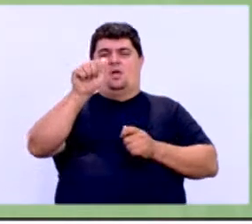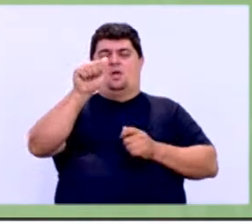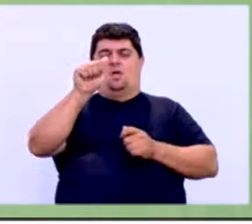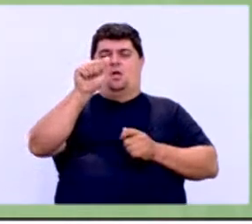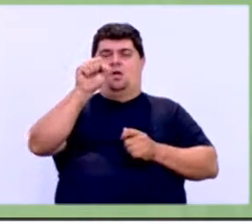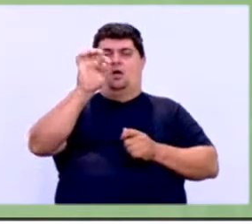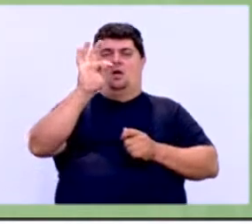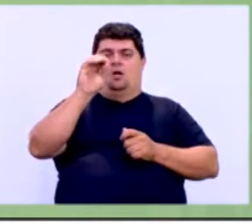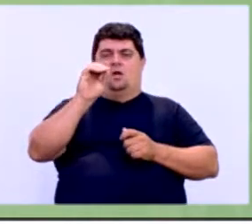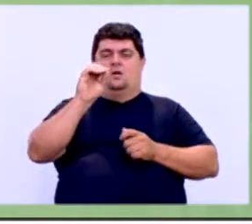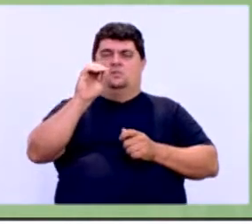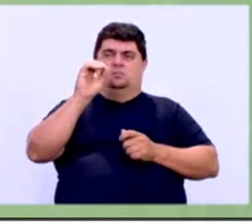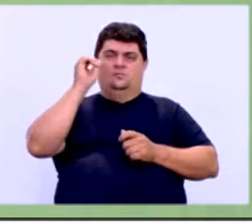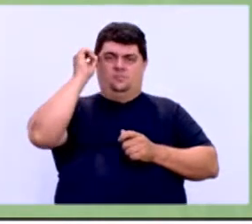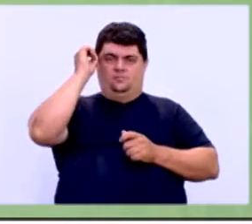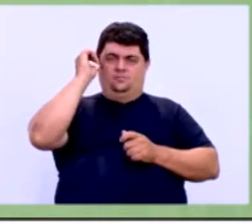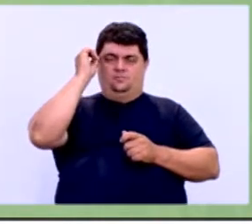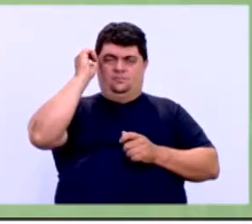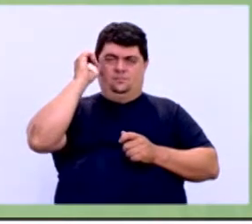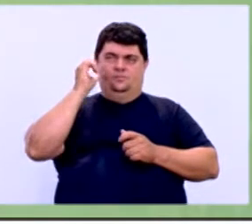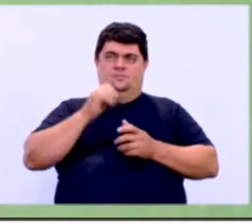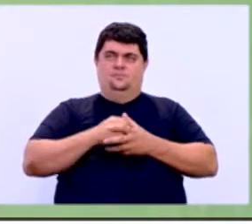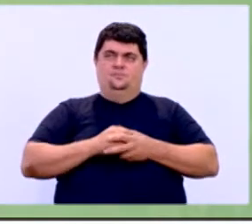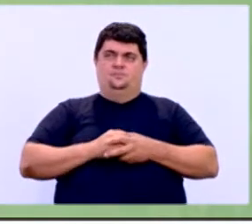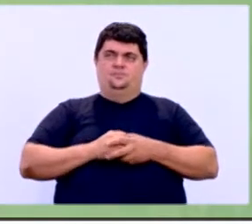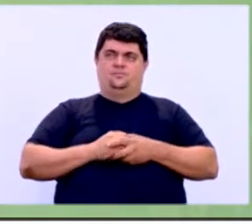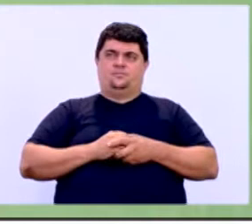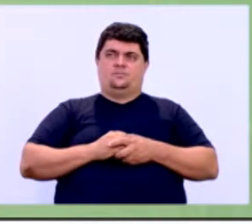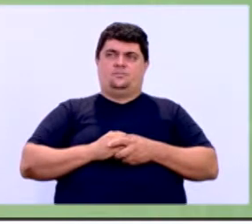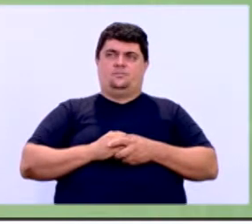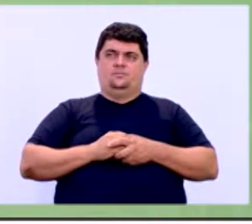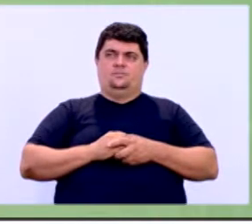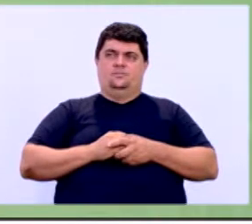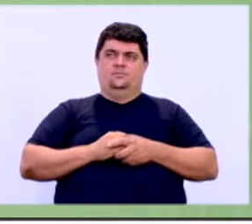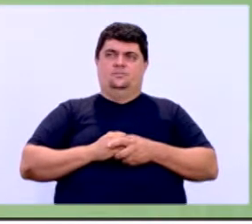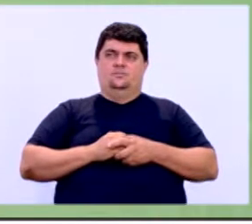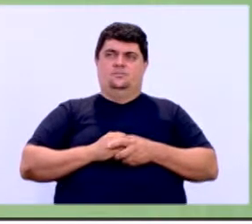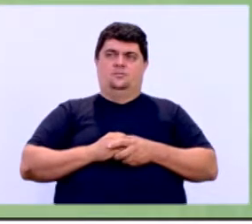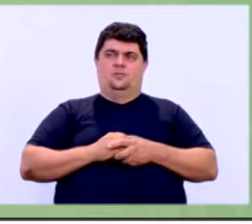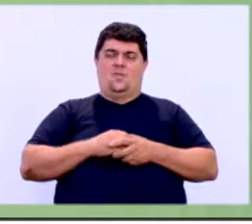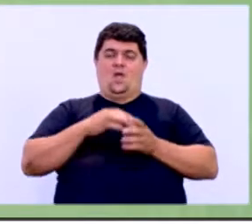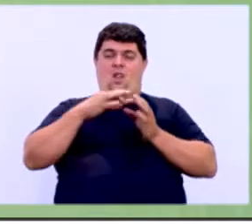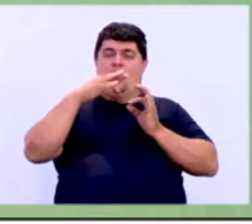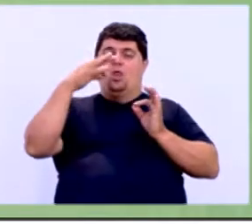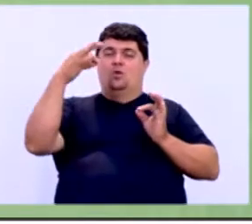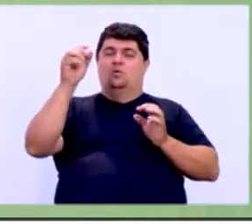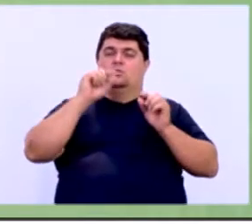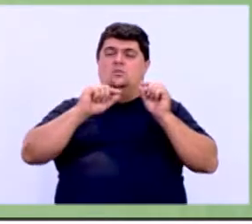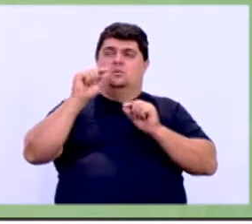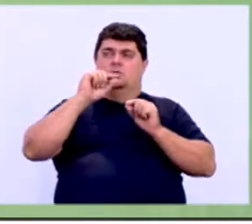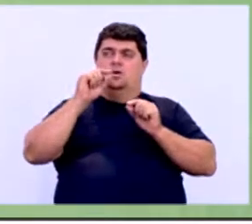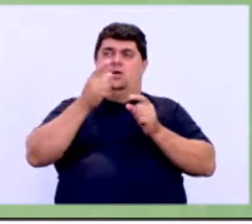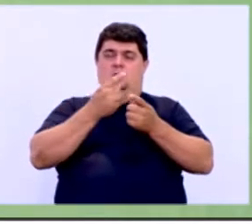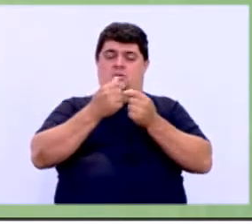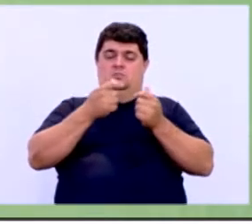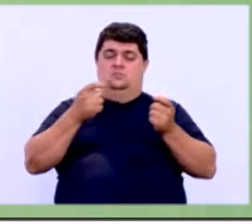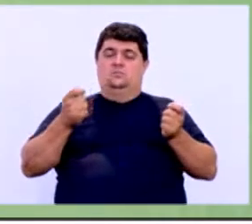de capital, né? Então, esse gasto de capital, né, a longo prazo, é o